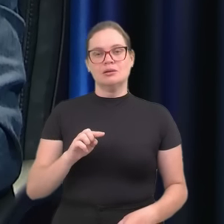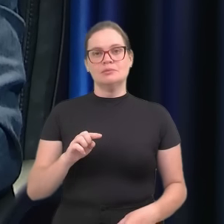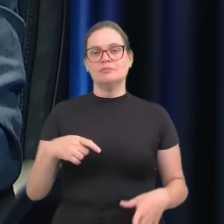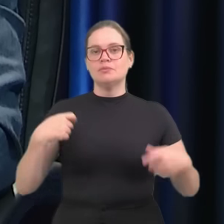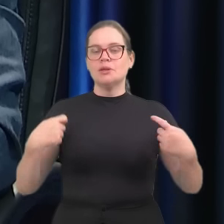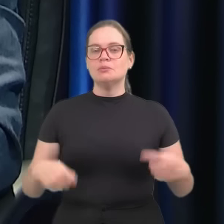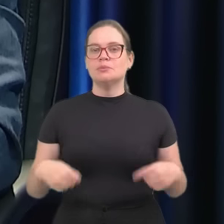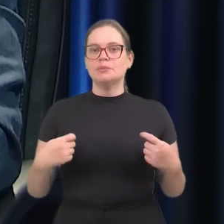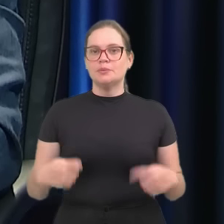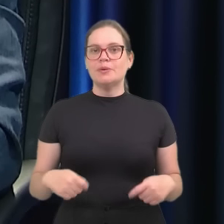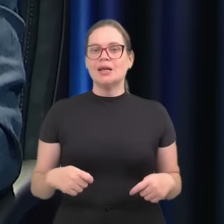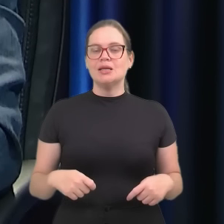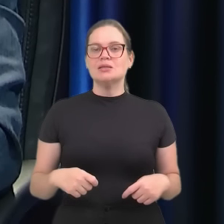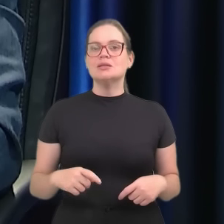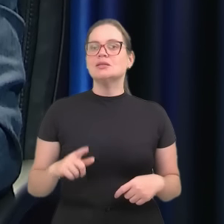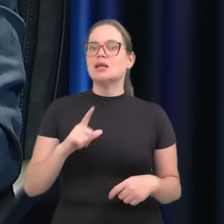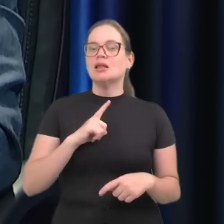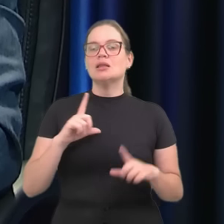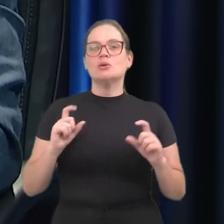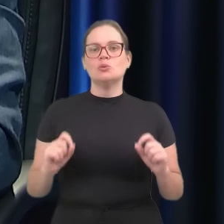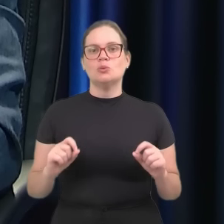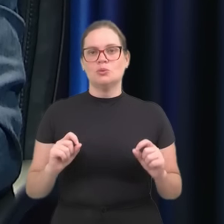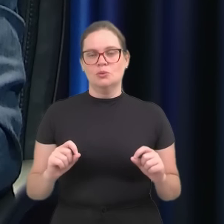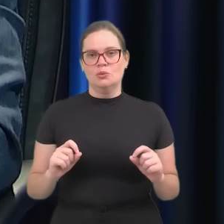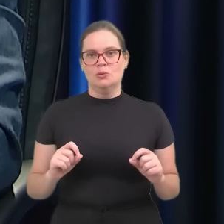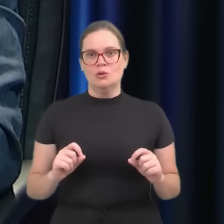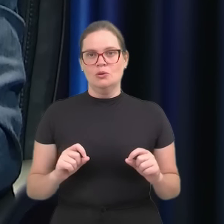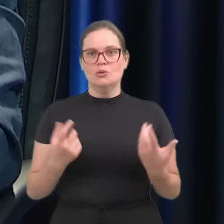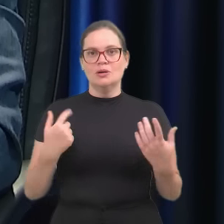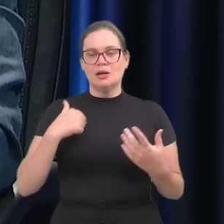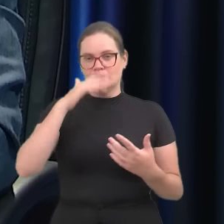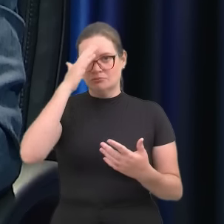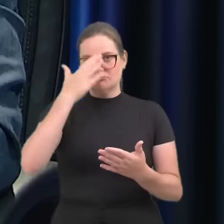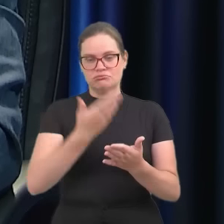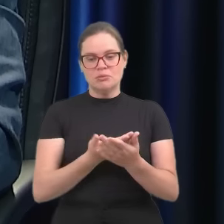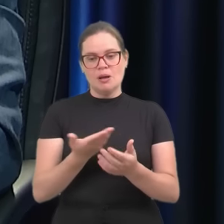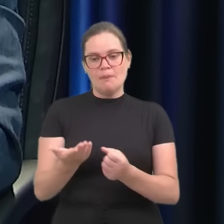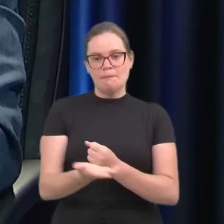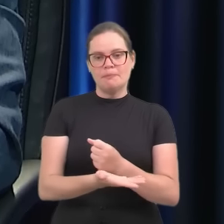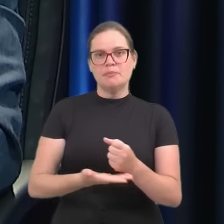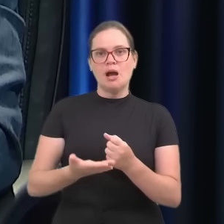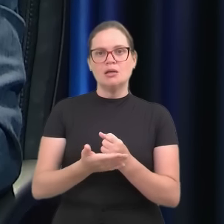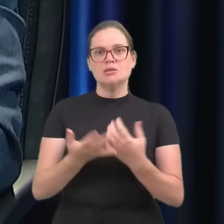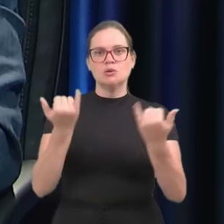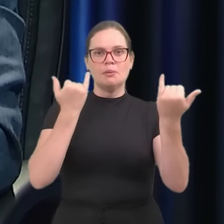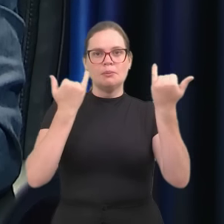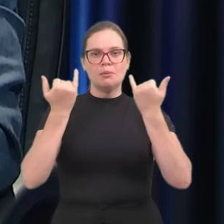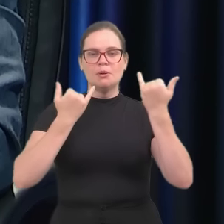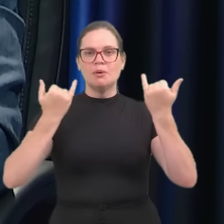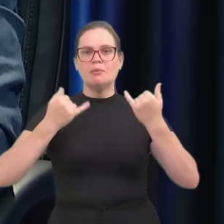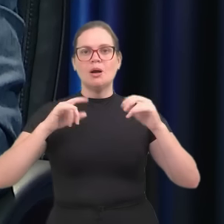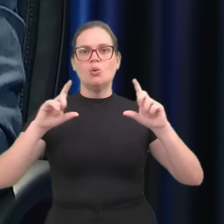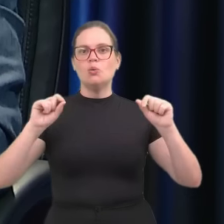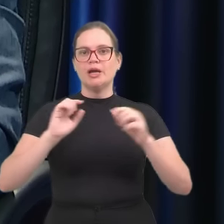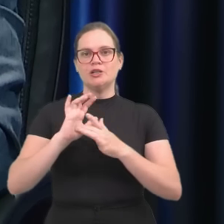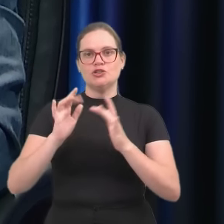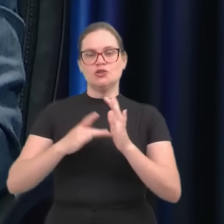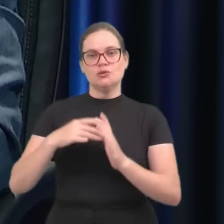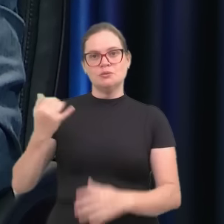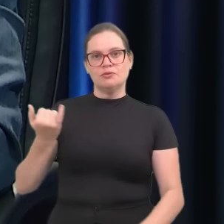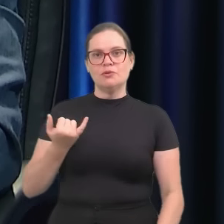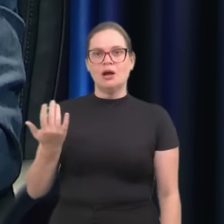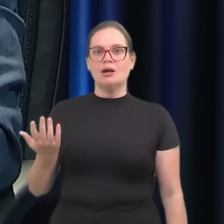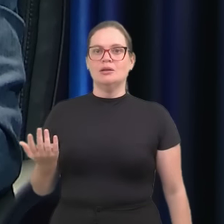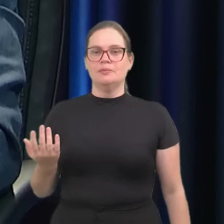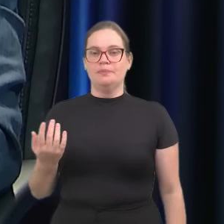ela precisa estar misturada com a palavra, porque não adianta a palavra de Jesus vir, mas se não